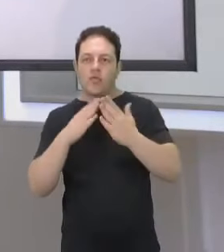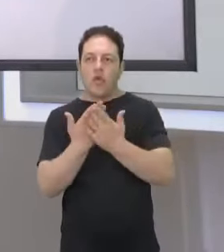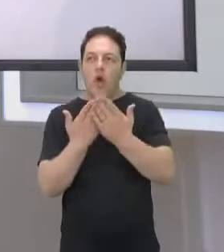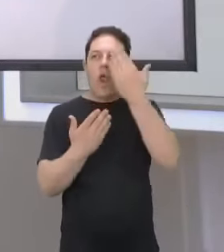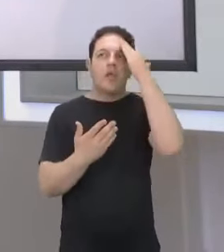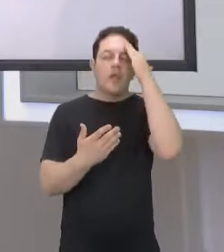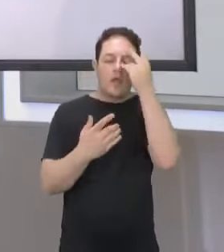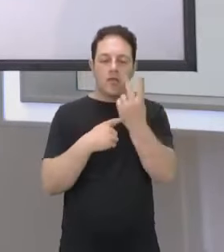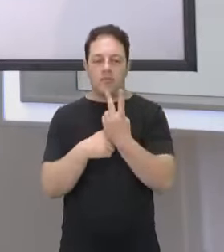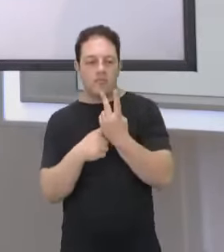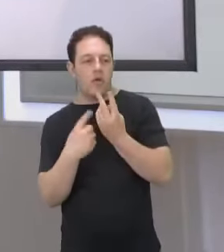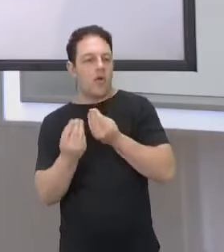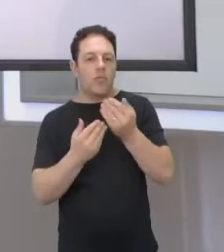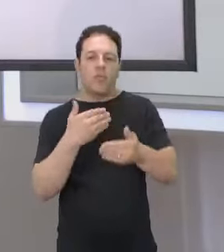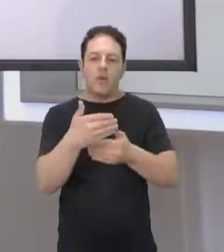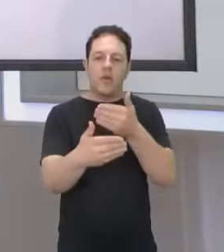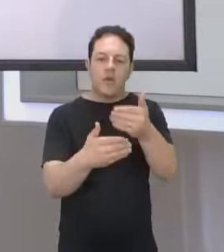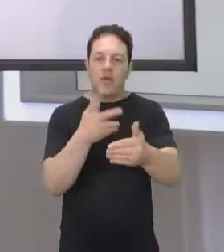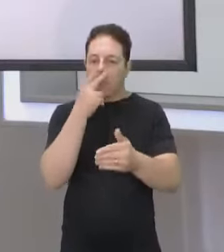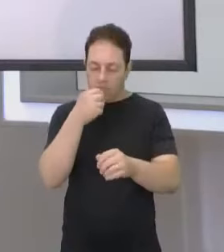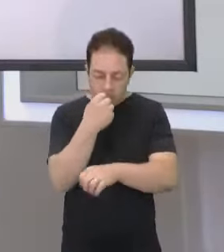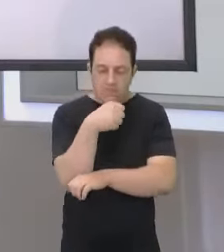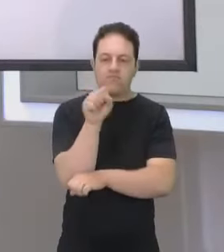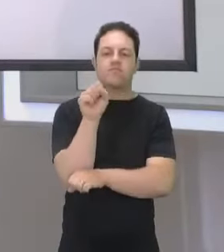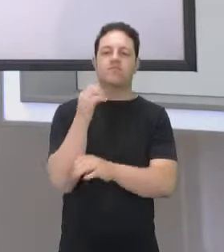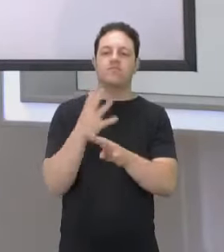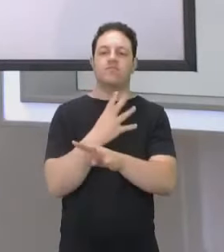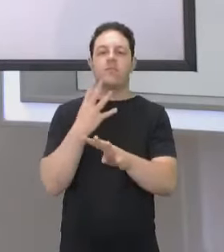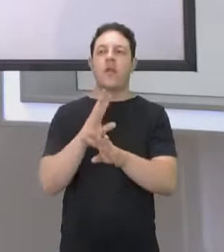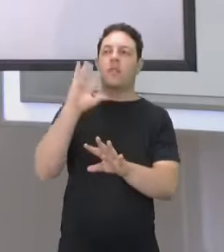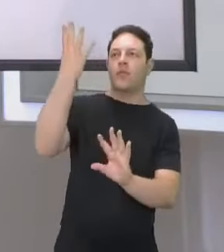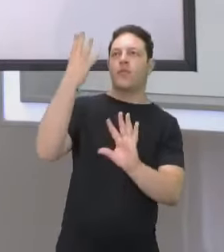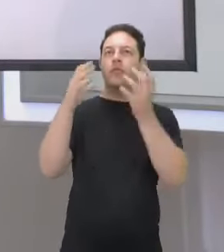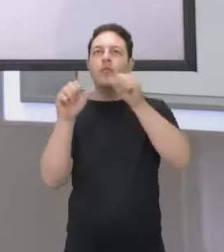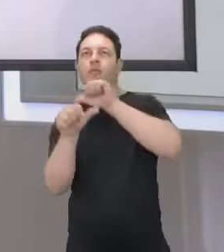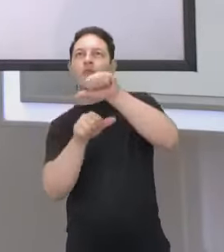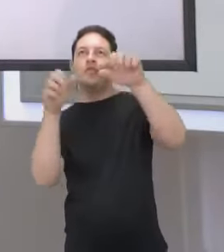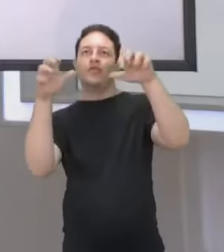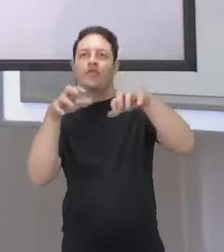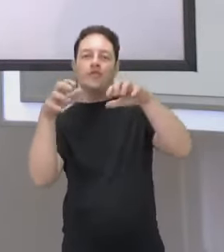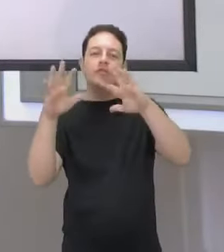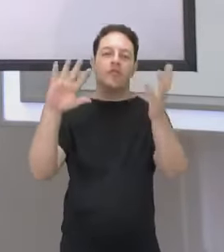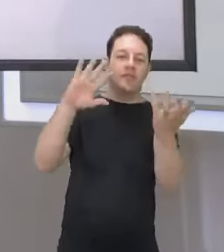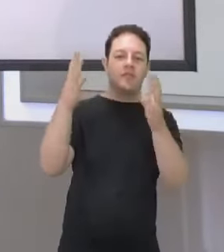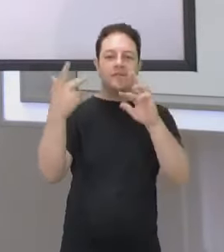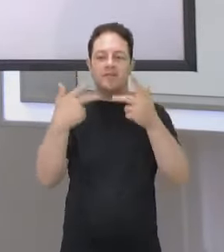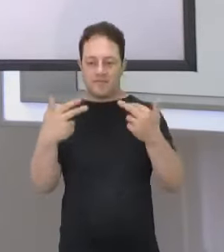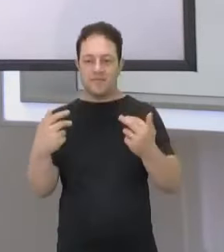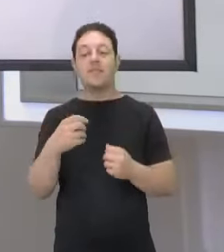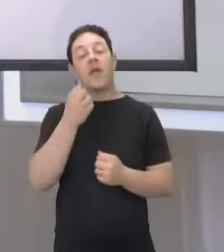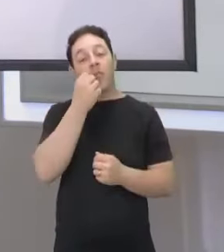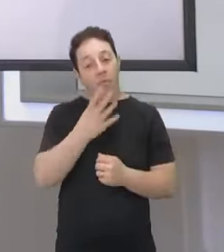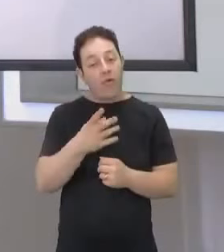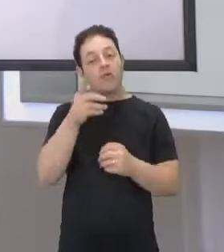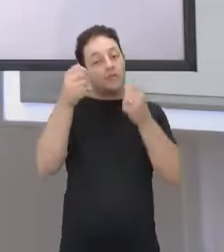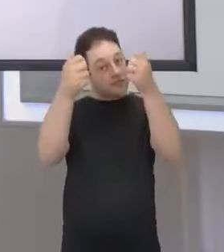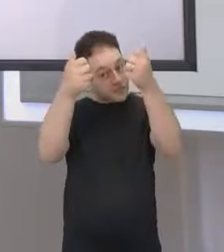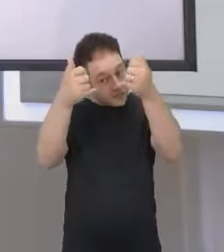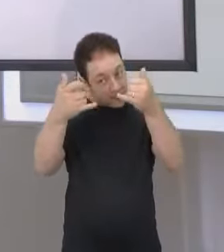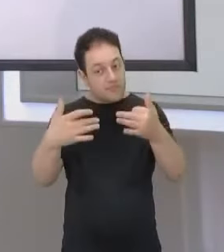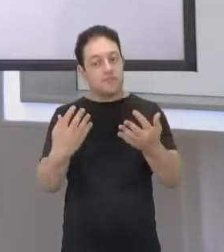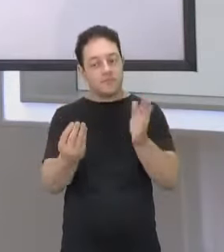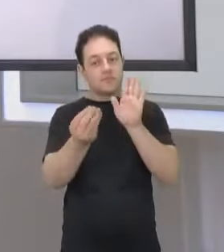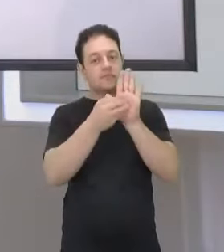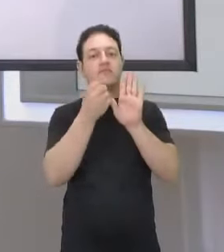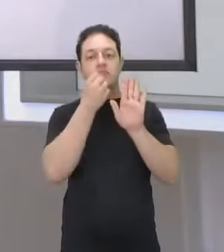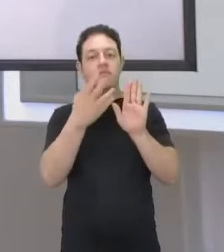escolar, tornando-a cada vez mais resiliente frente às mudanças climáticas. Isso aqui é legal para vocês porem na justificativa quando